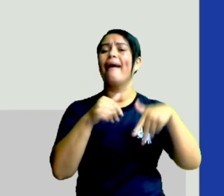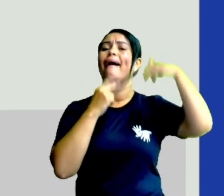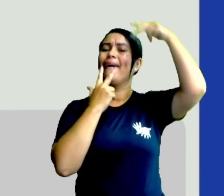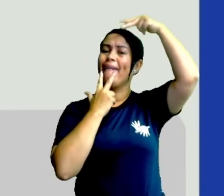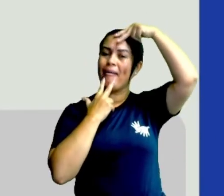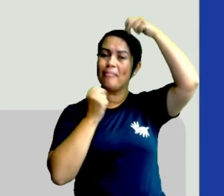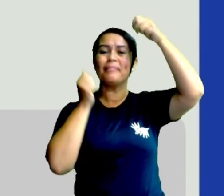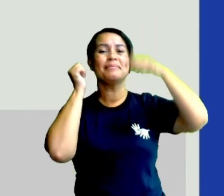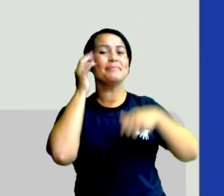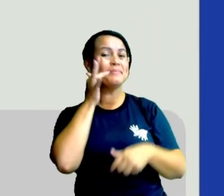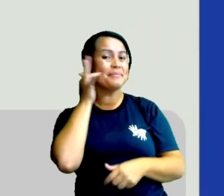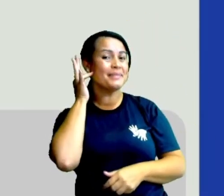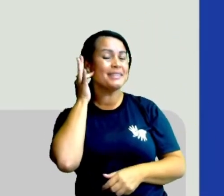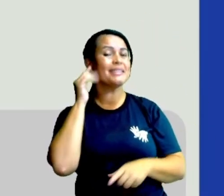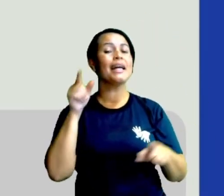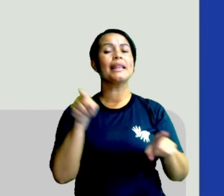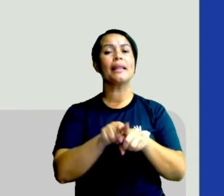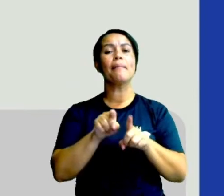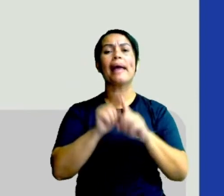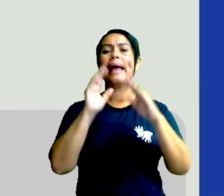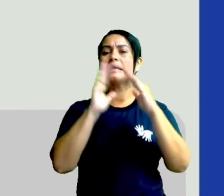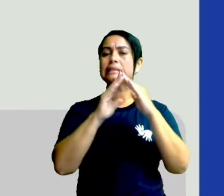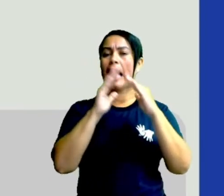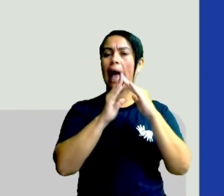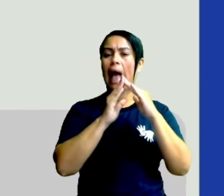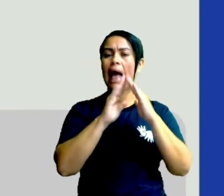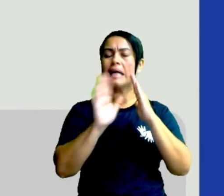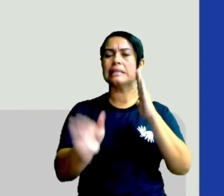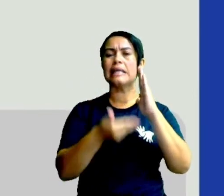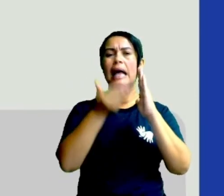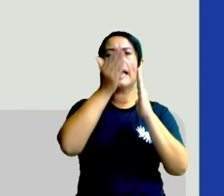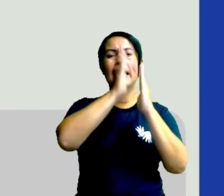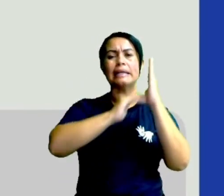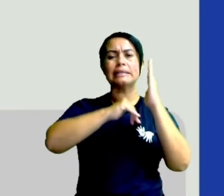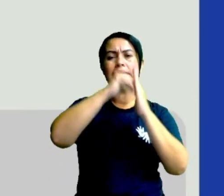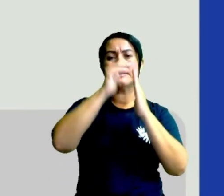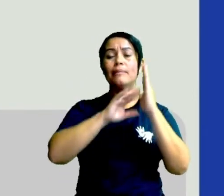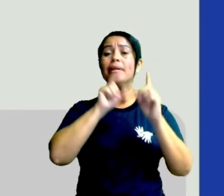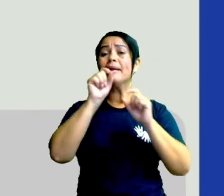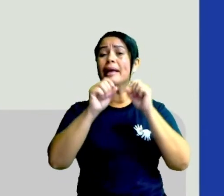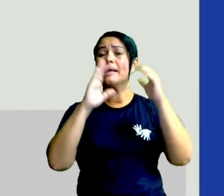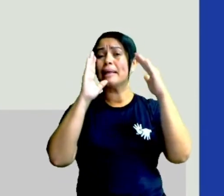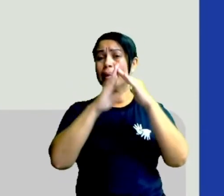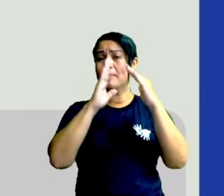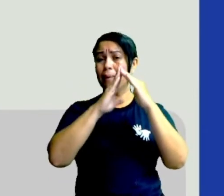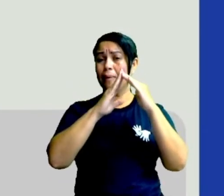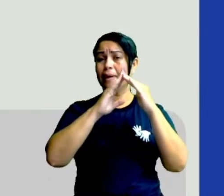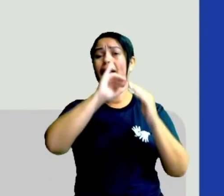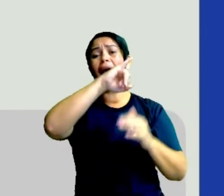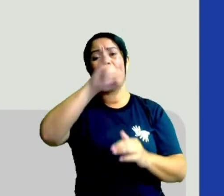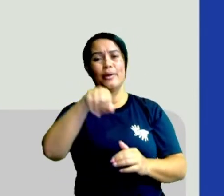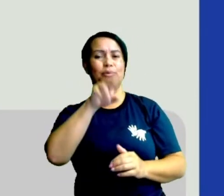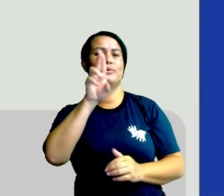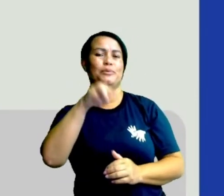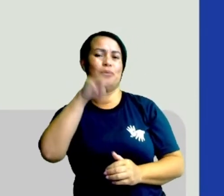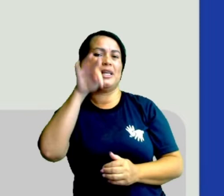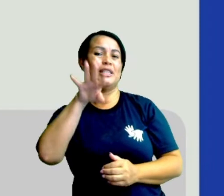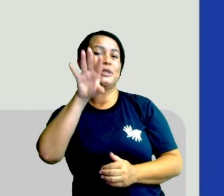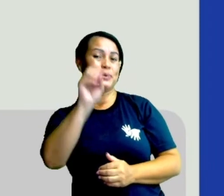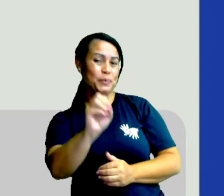cabrita essa casa é de cimento que mora nela é o